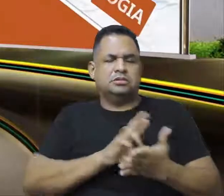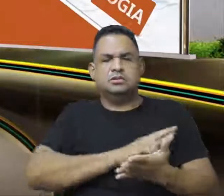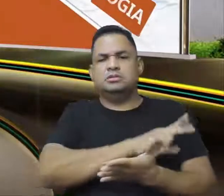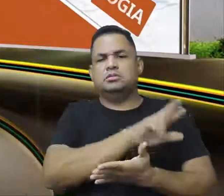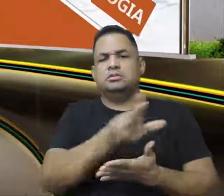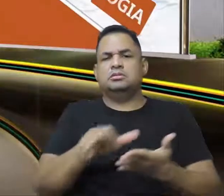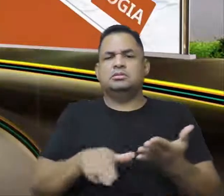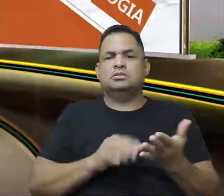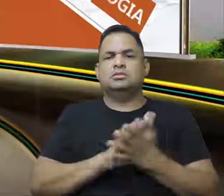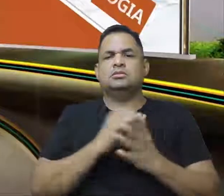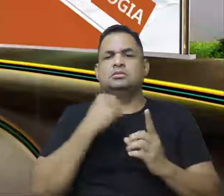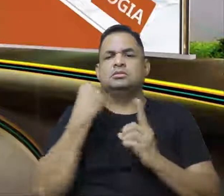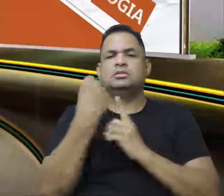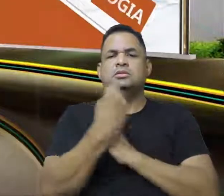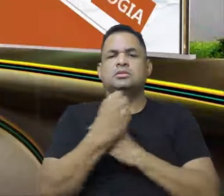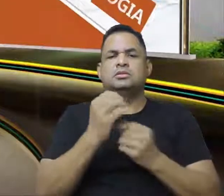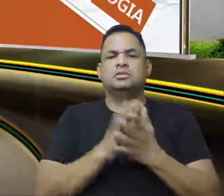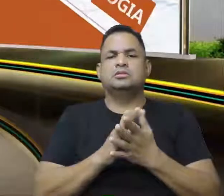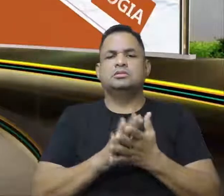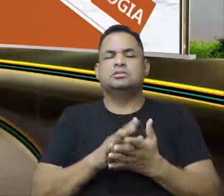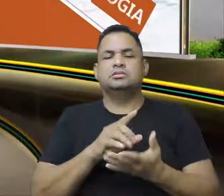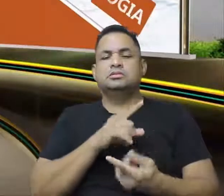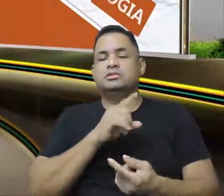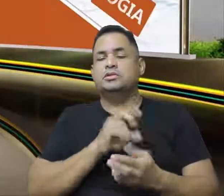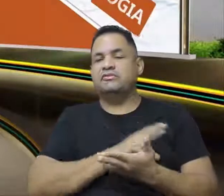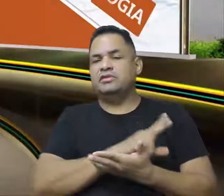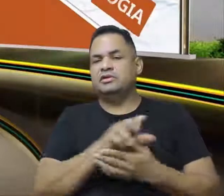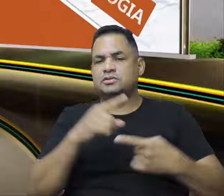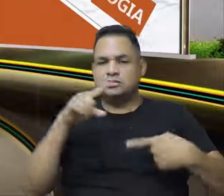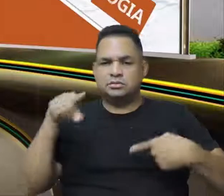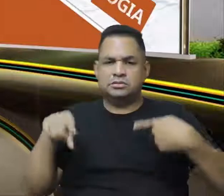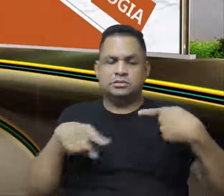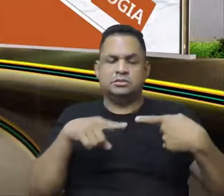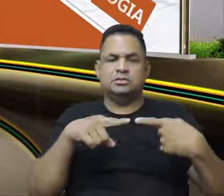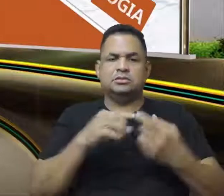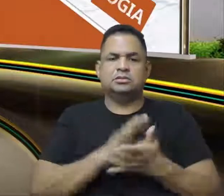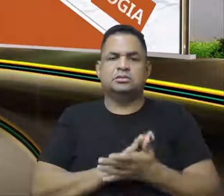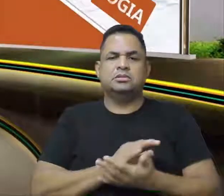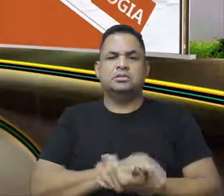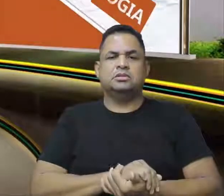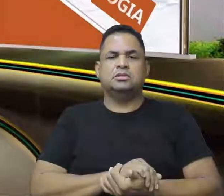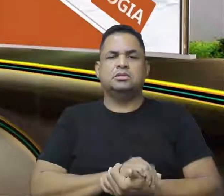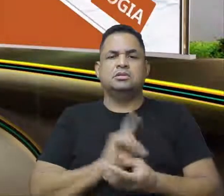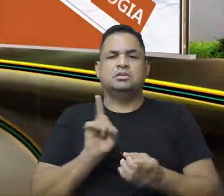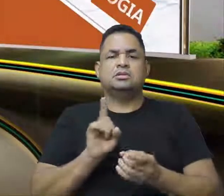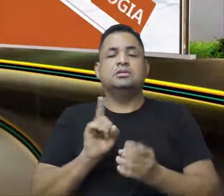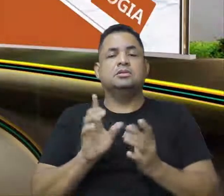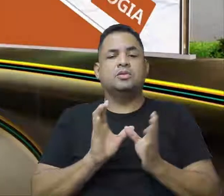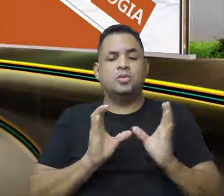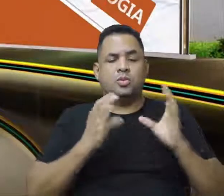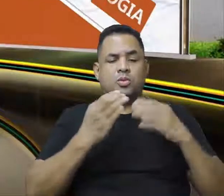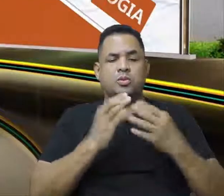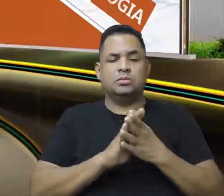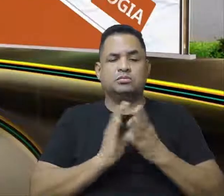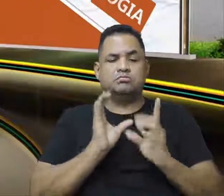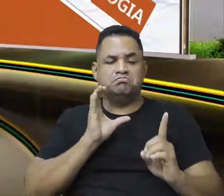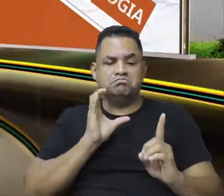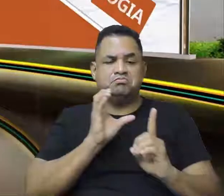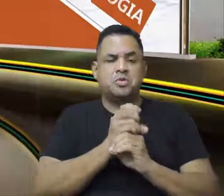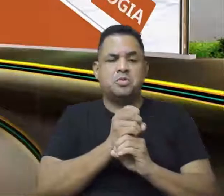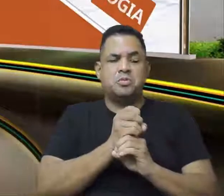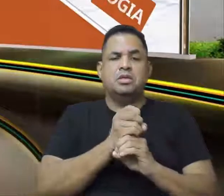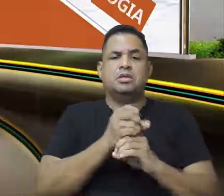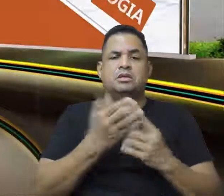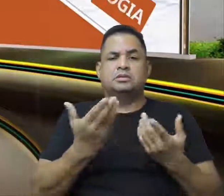de vários grupos sociais, de vários interesses, né? Inclusive da classe dominante, né? Que prevalece,